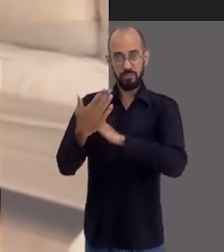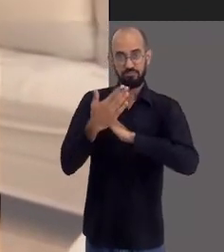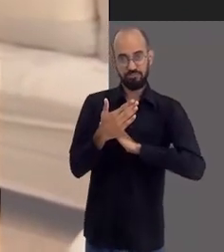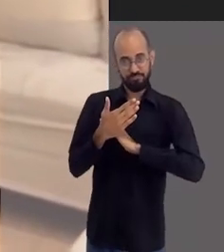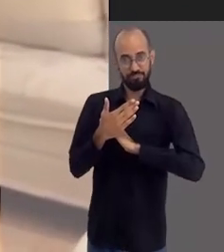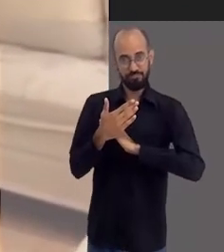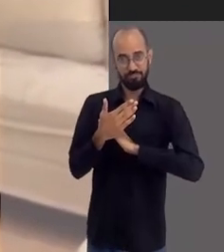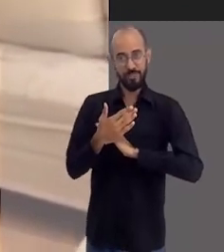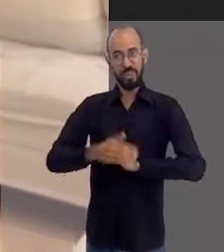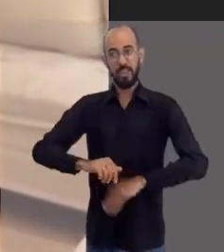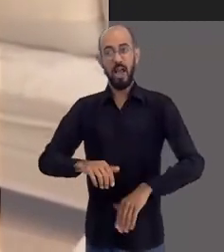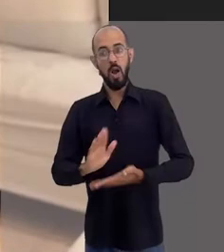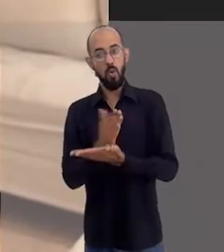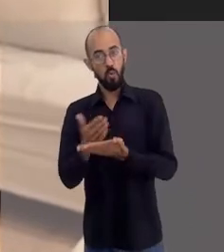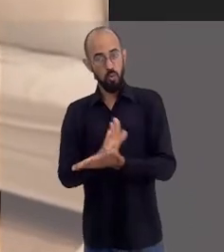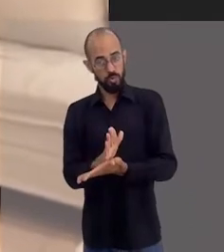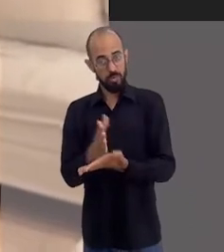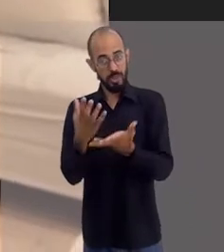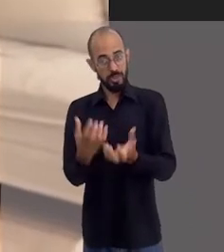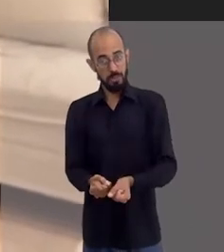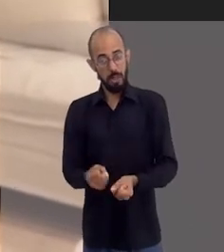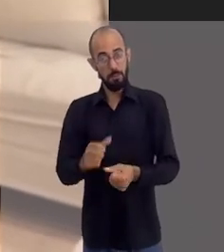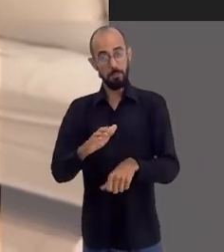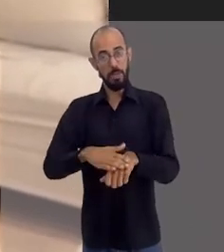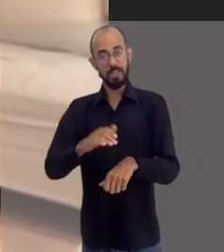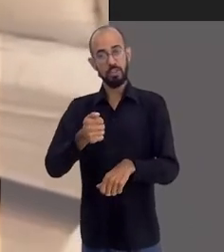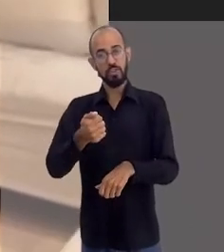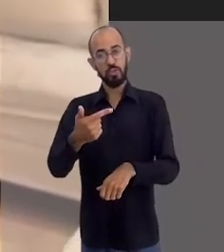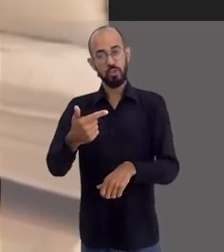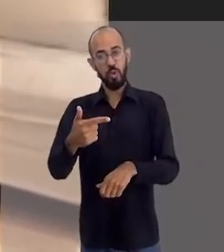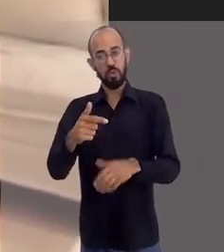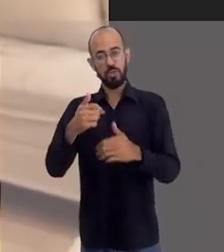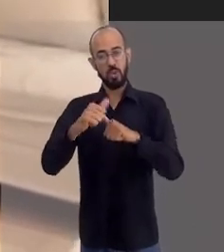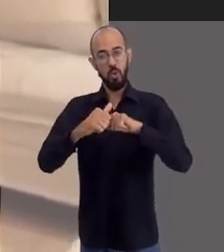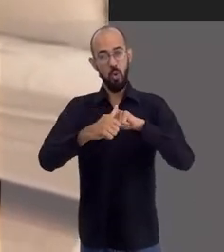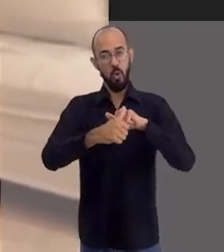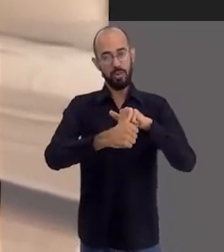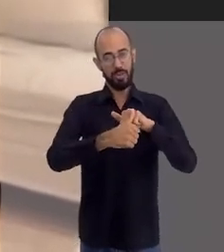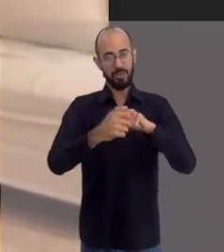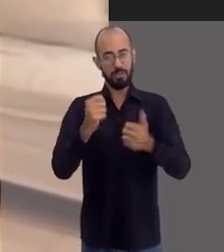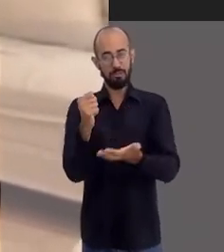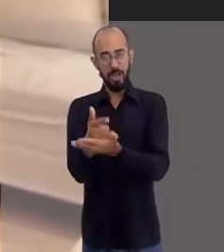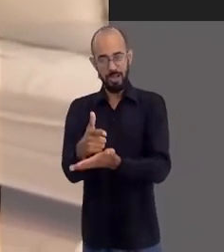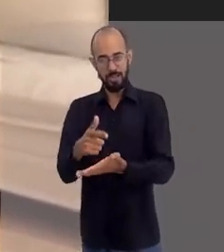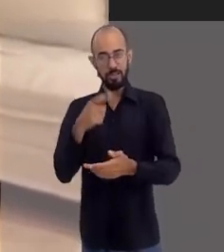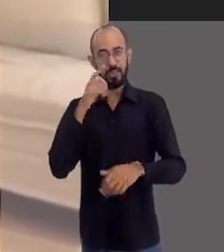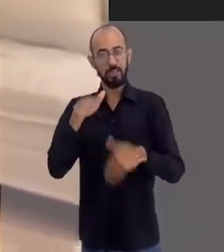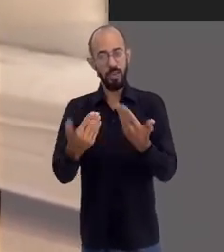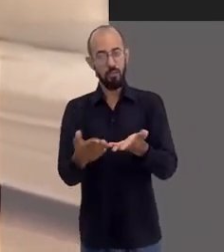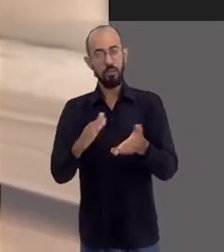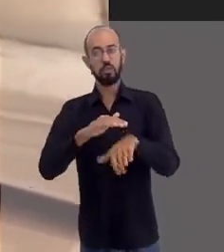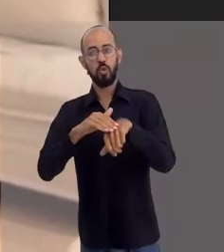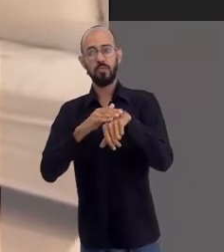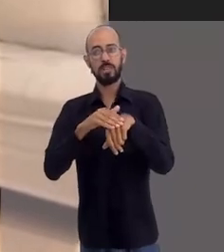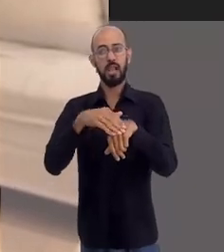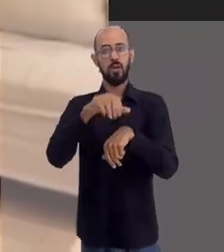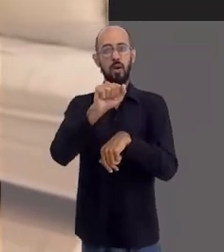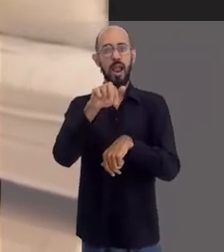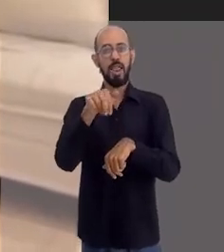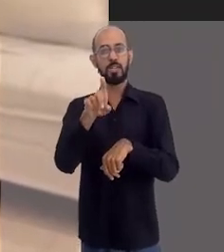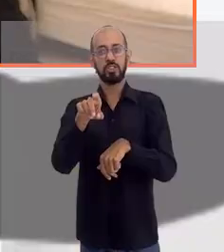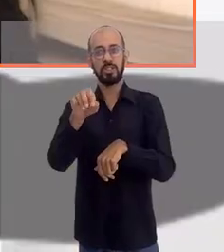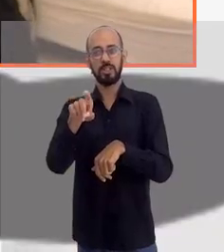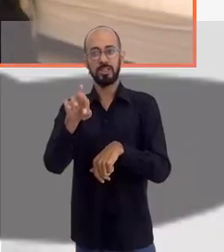dezena de contas pagas você gostou então vamos chamar correndo Alexandre Caruso é o idealizador